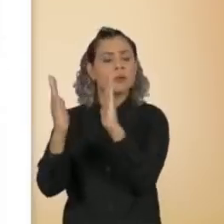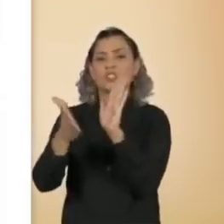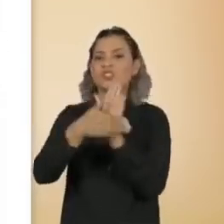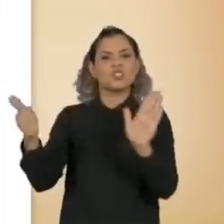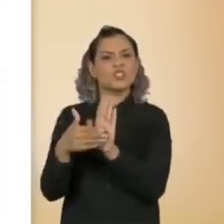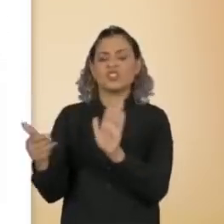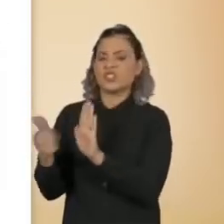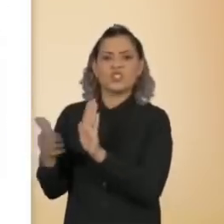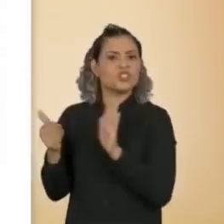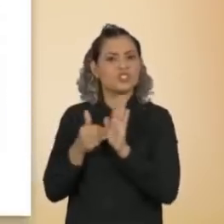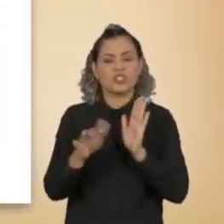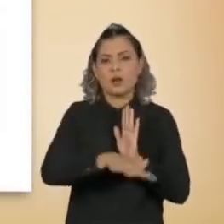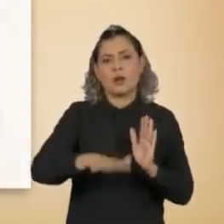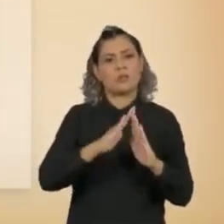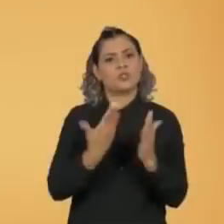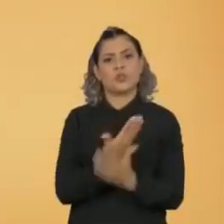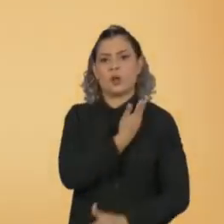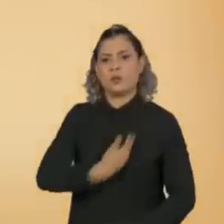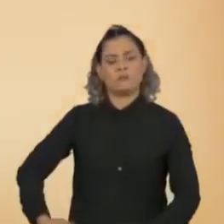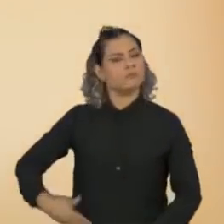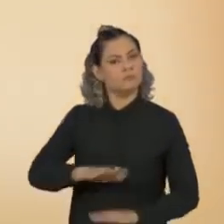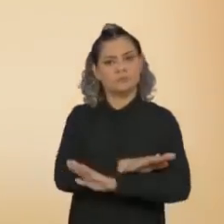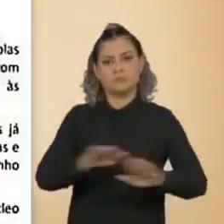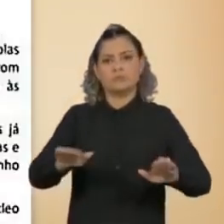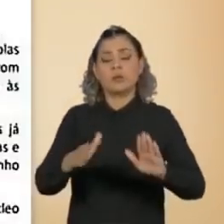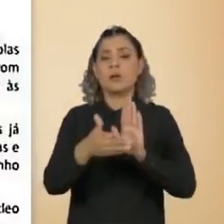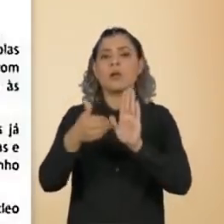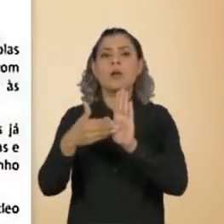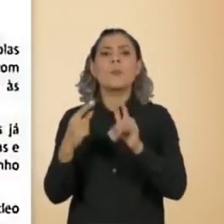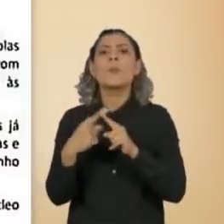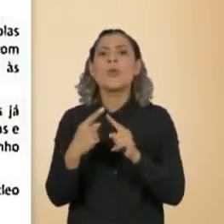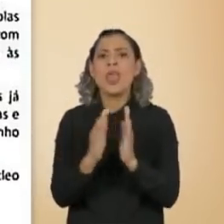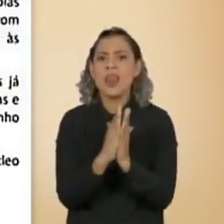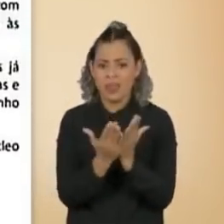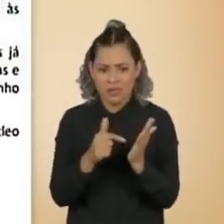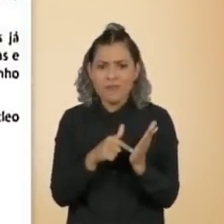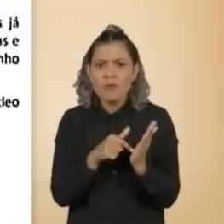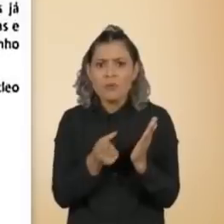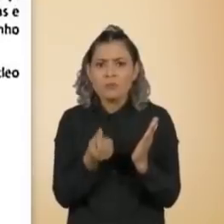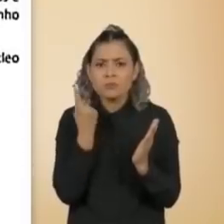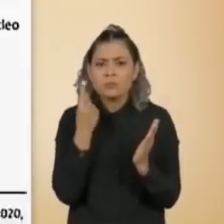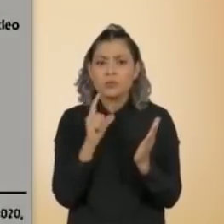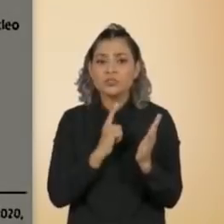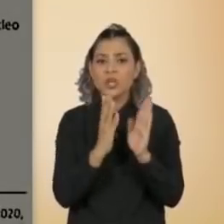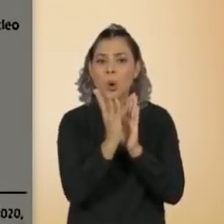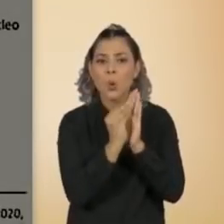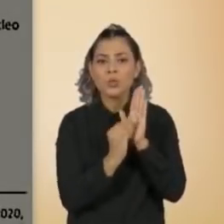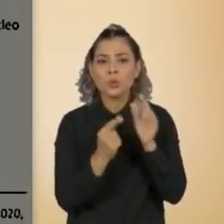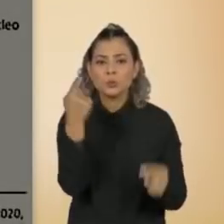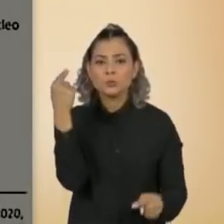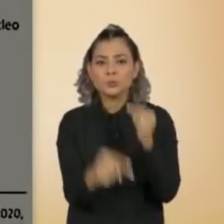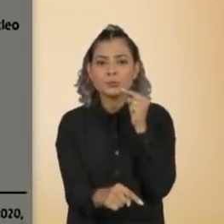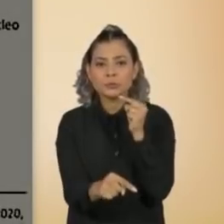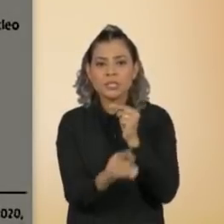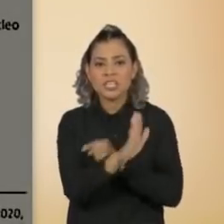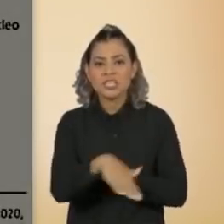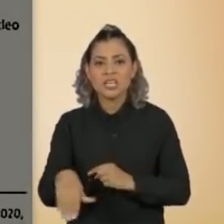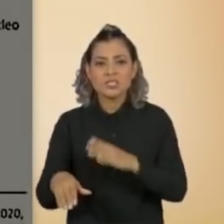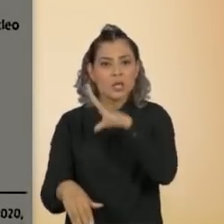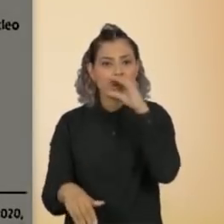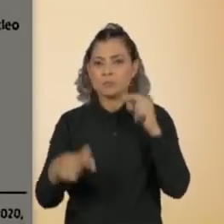das escolas da rede pública. Segundo o ofício, os livros da lista continham conteúdo inadequado a